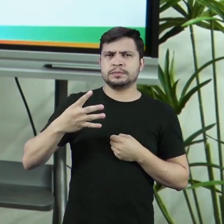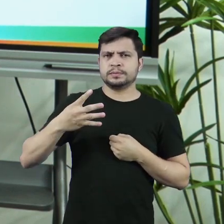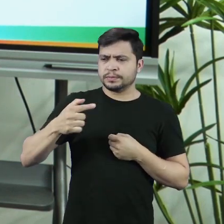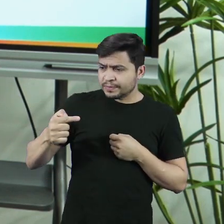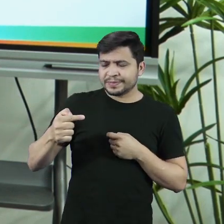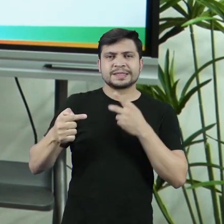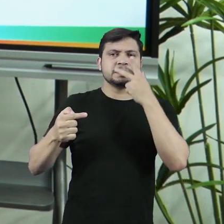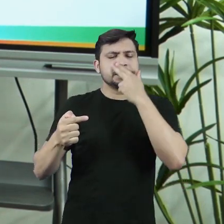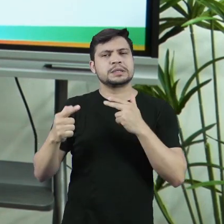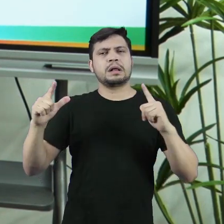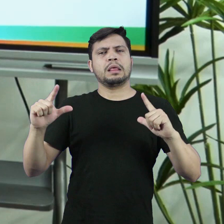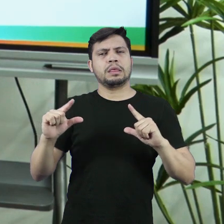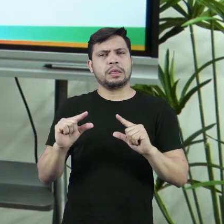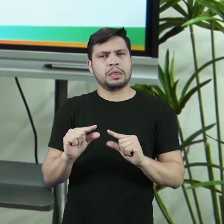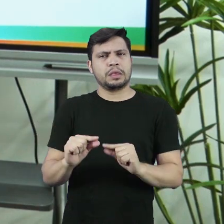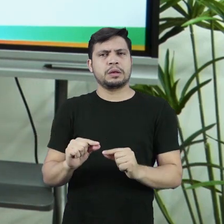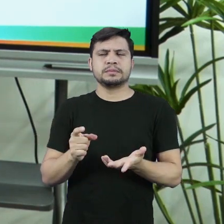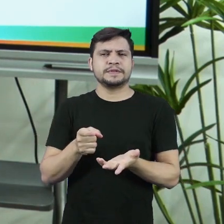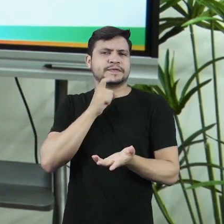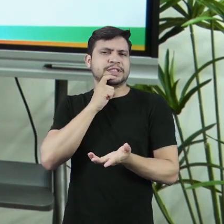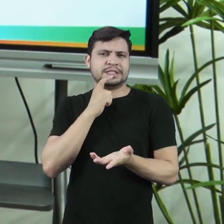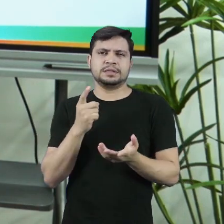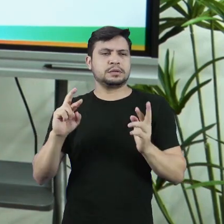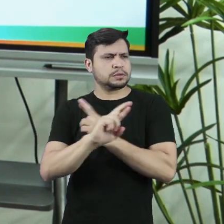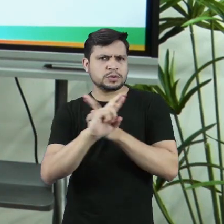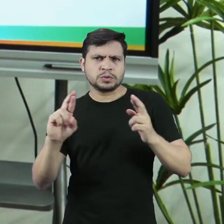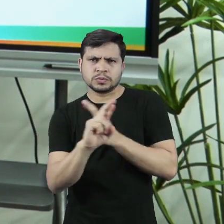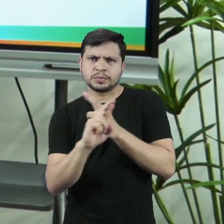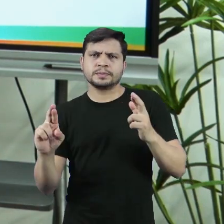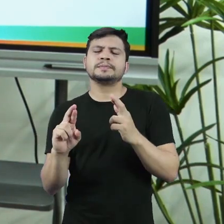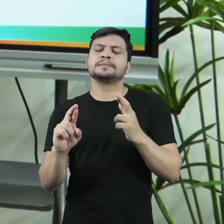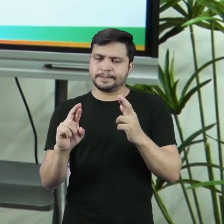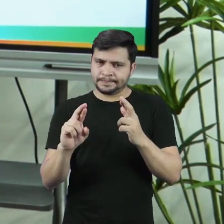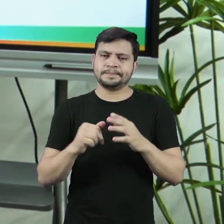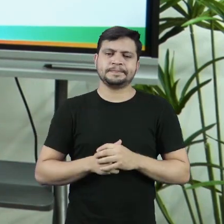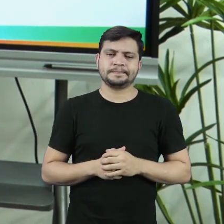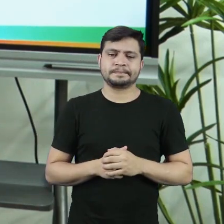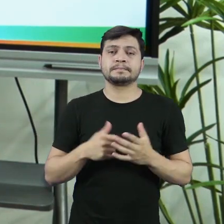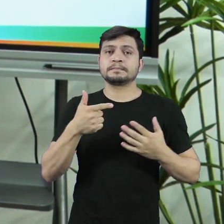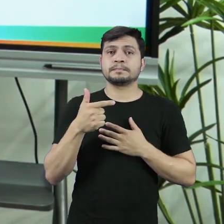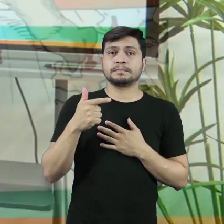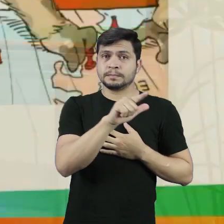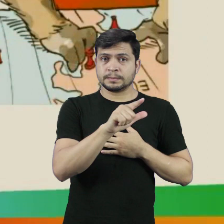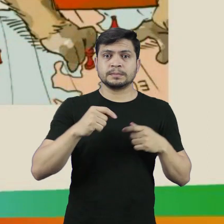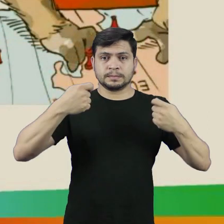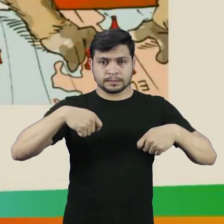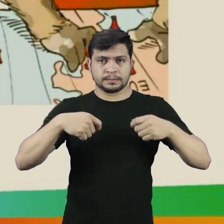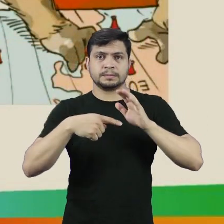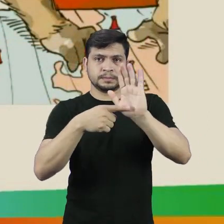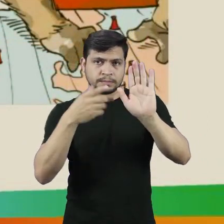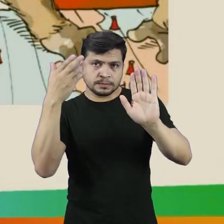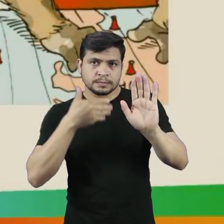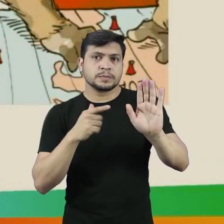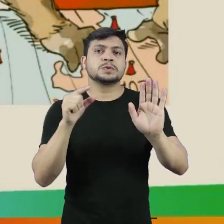de fato, ela se rompe com a Guerra Fria. Um outro ponto que a gente tem que destacar, e aí não pode esquecer de forma nenhuma, são